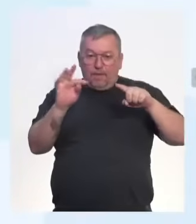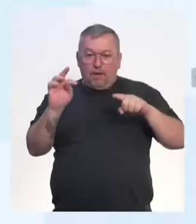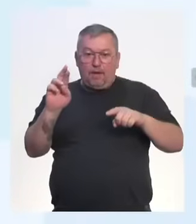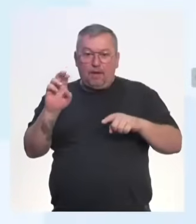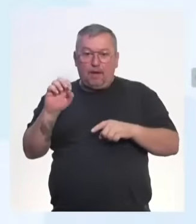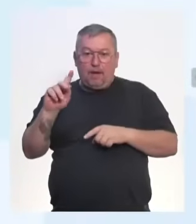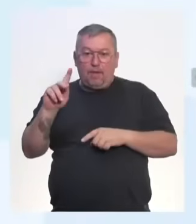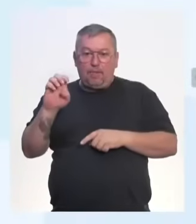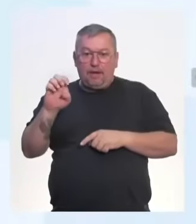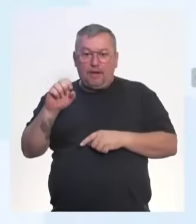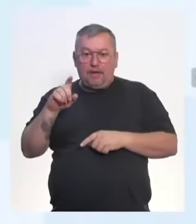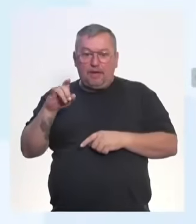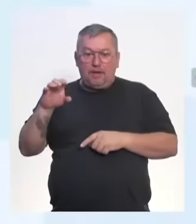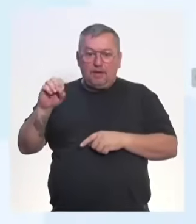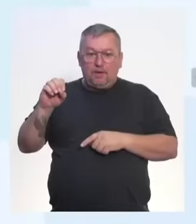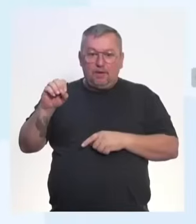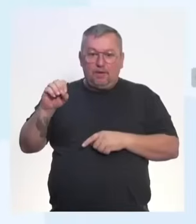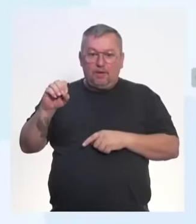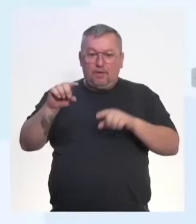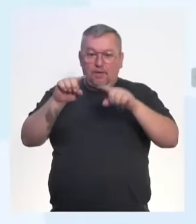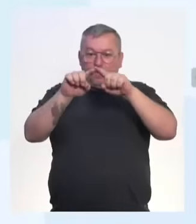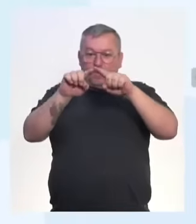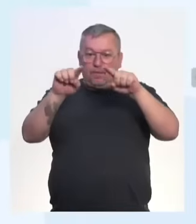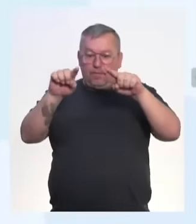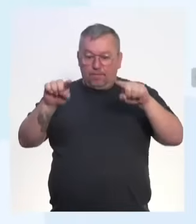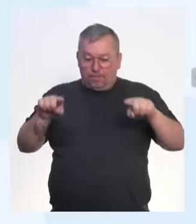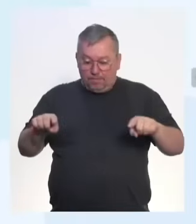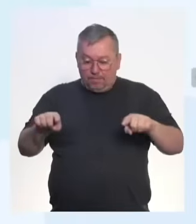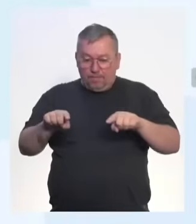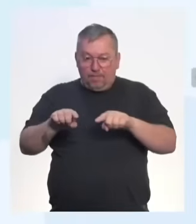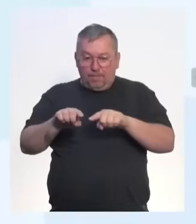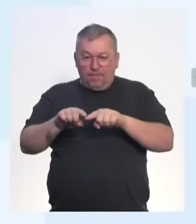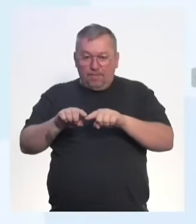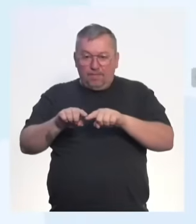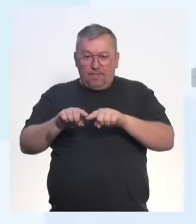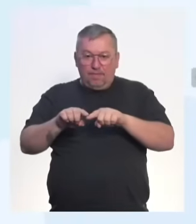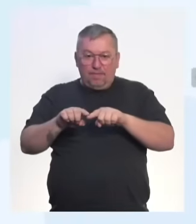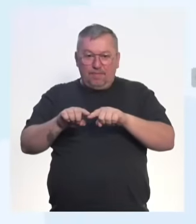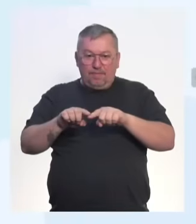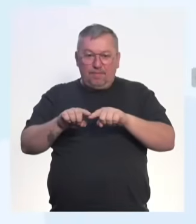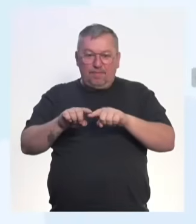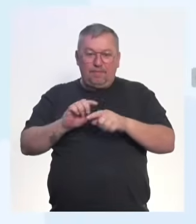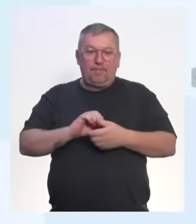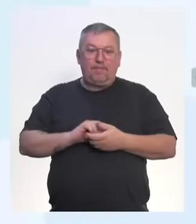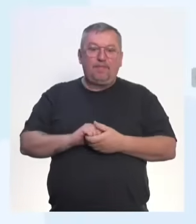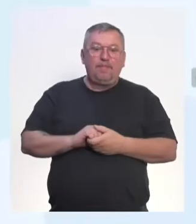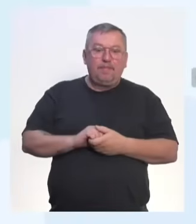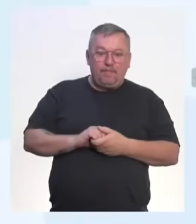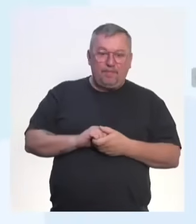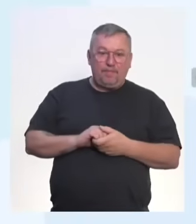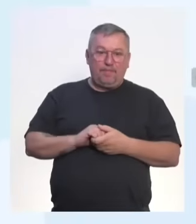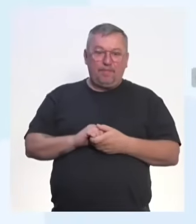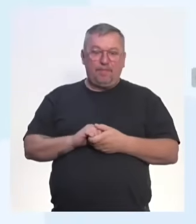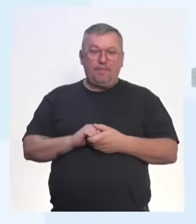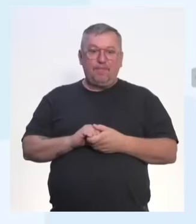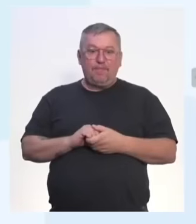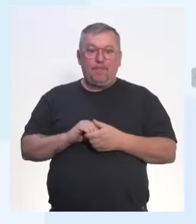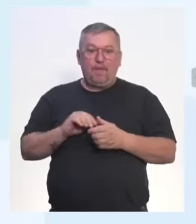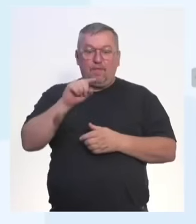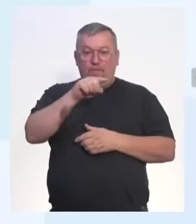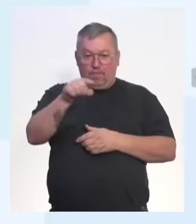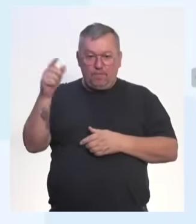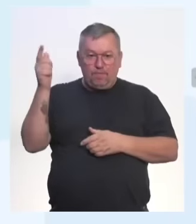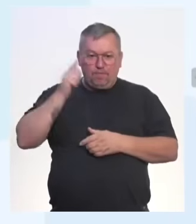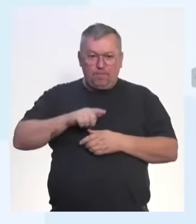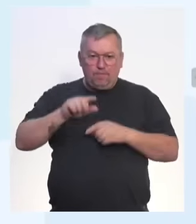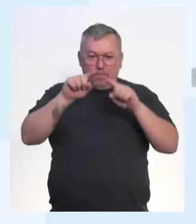sempre chama, né, Ale? Uma base menor, né, aqui em cima e uma base maior aqui embaixo. Você conseguiu